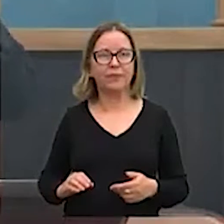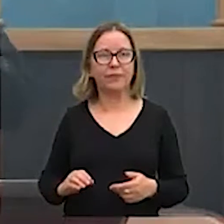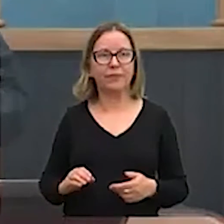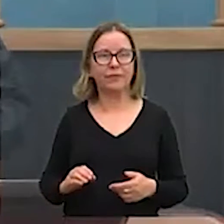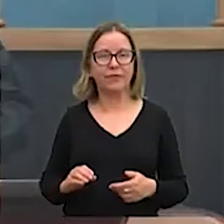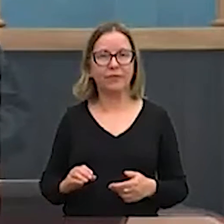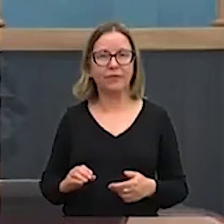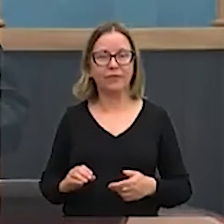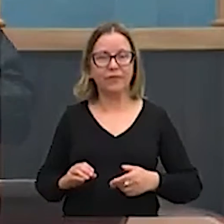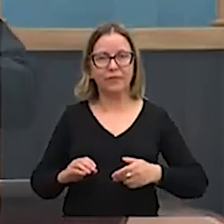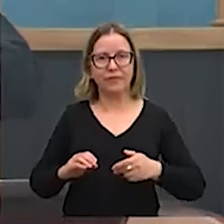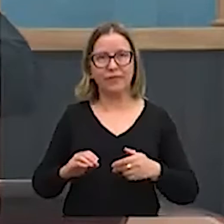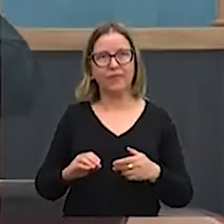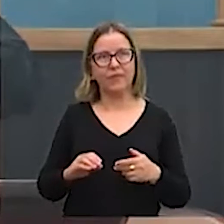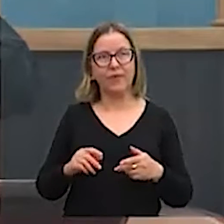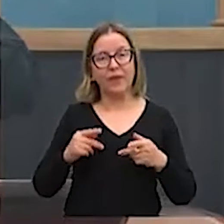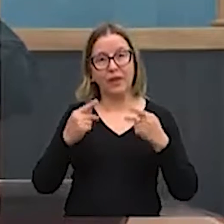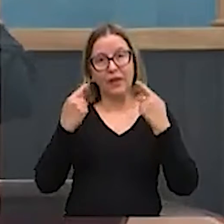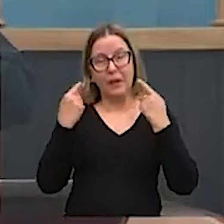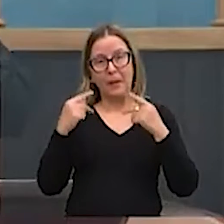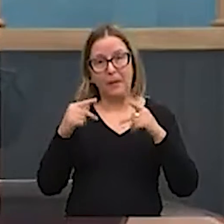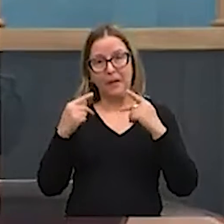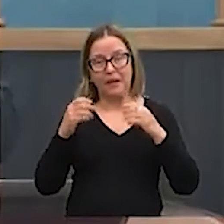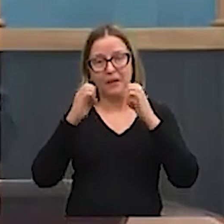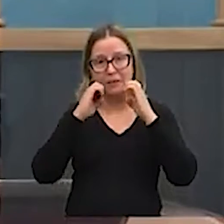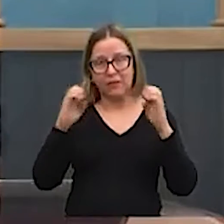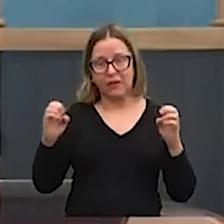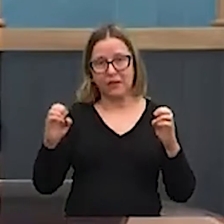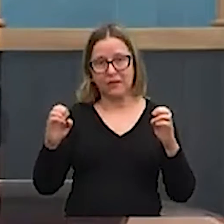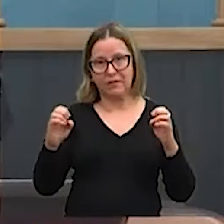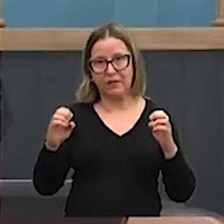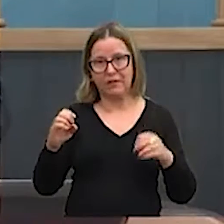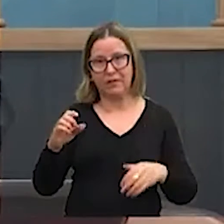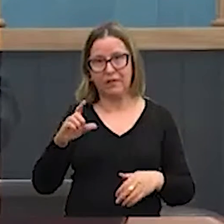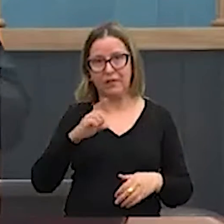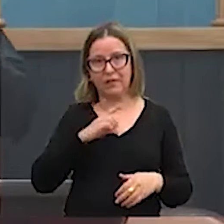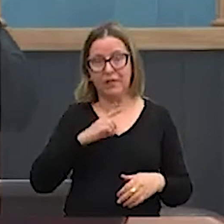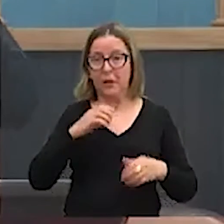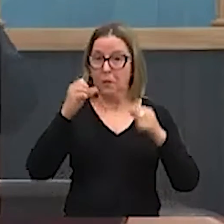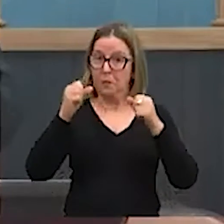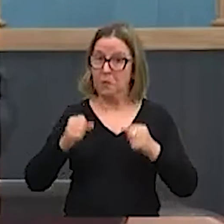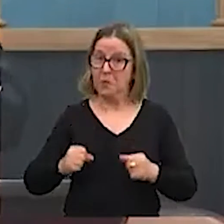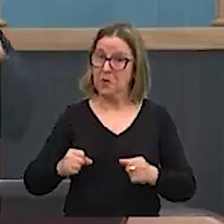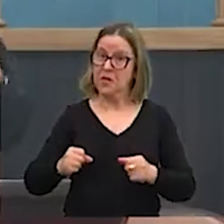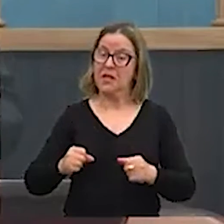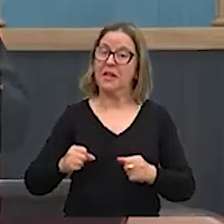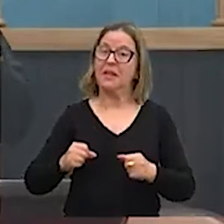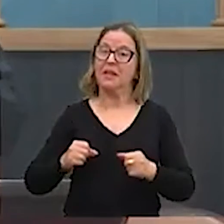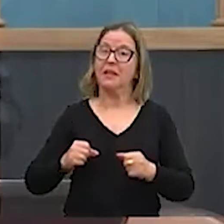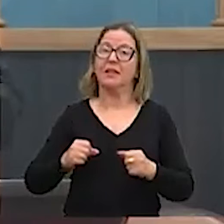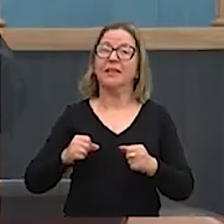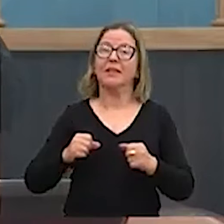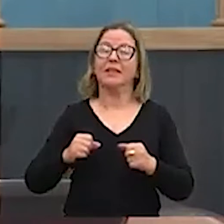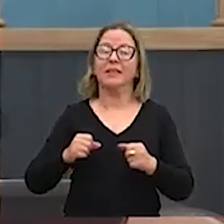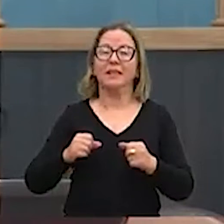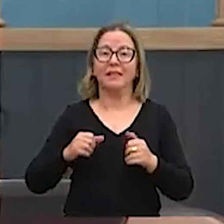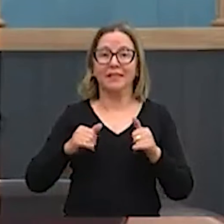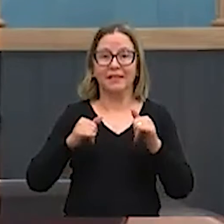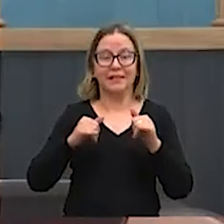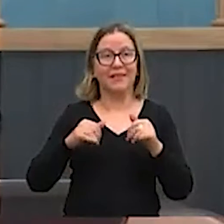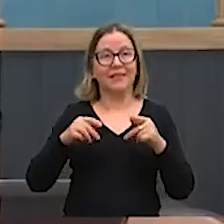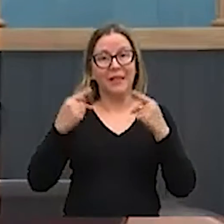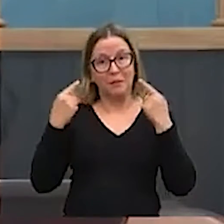do Evangelho, haverá um grande poder na mensagem e as almas serão atraídas a